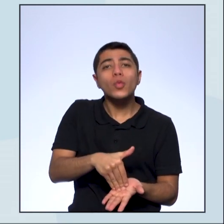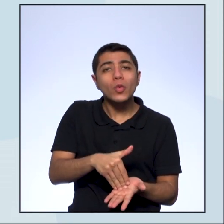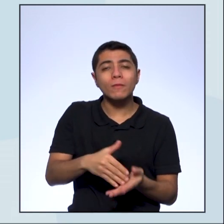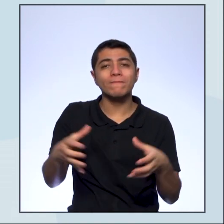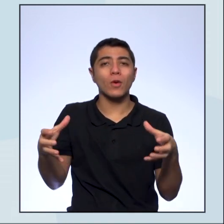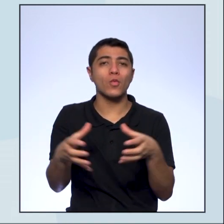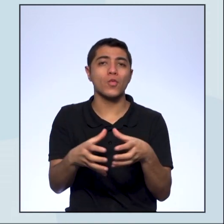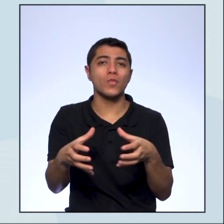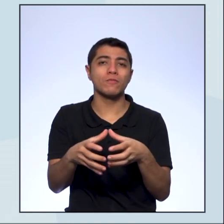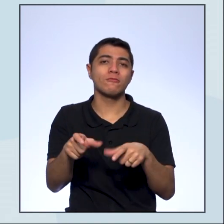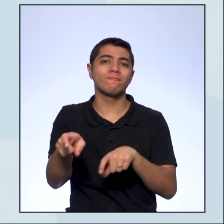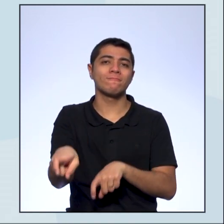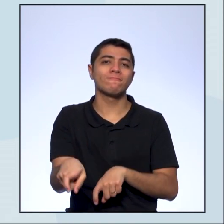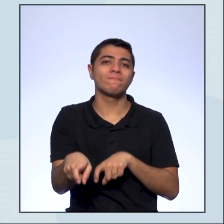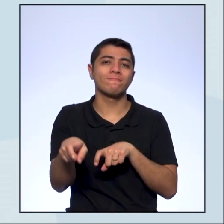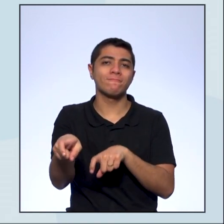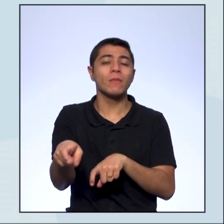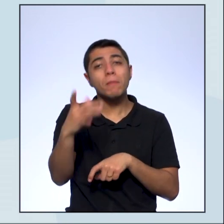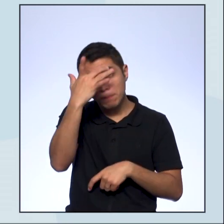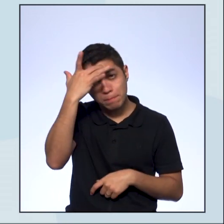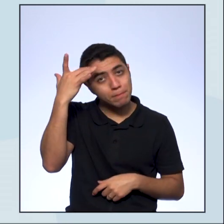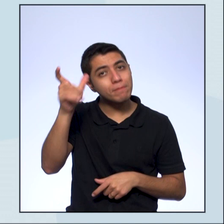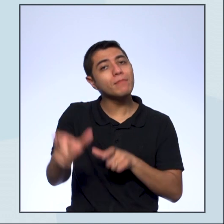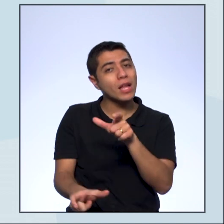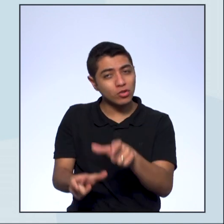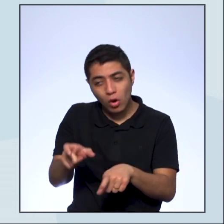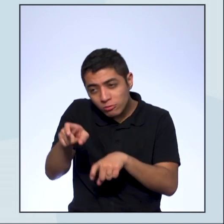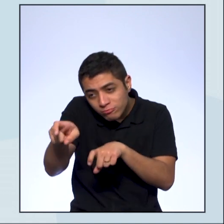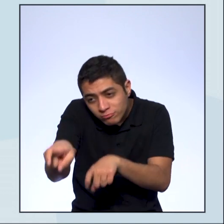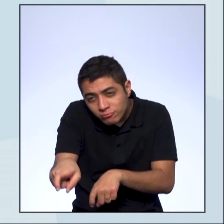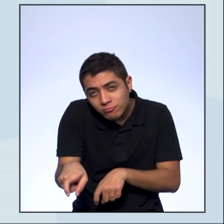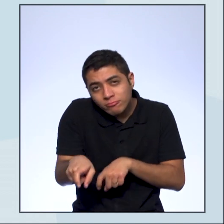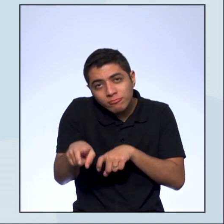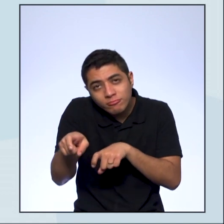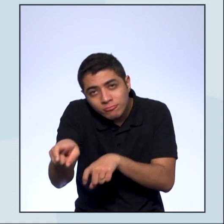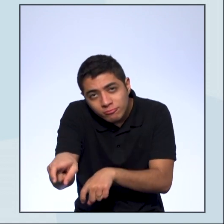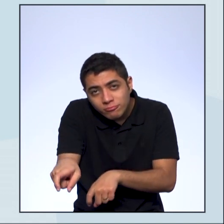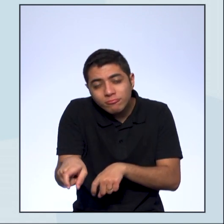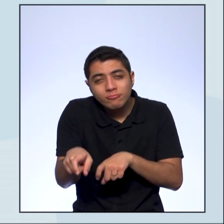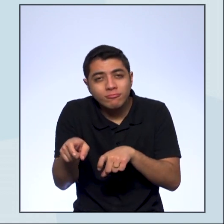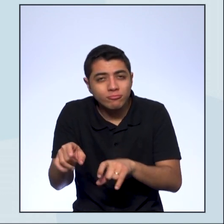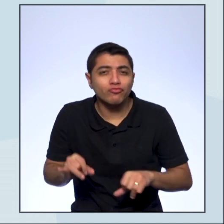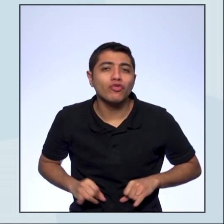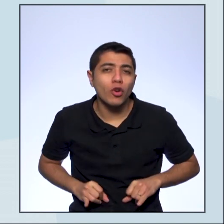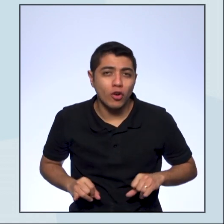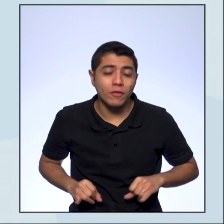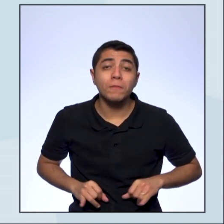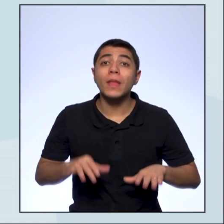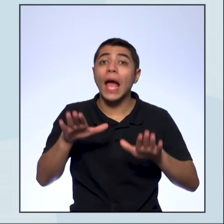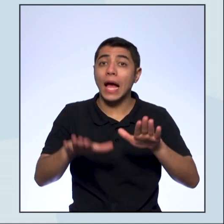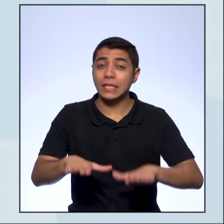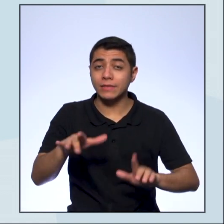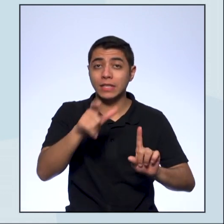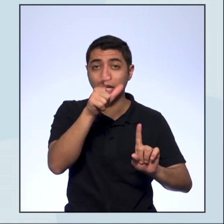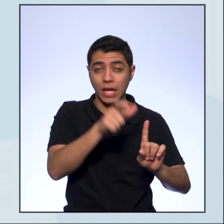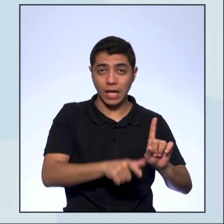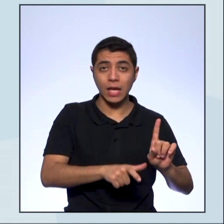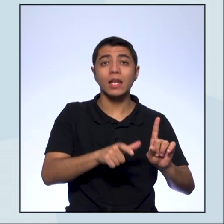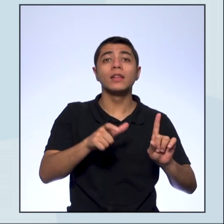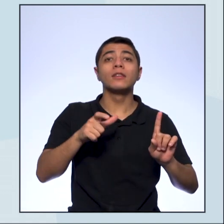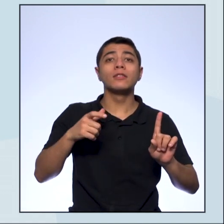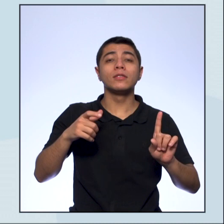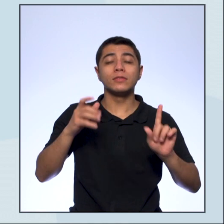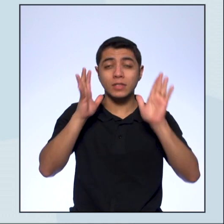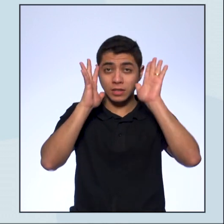Vamos supor que vai ter um dia que o sacerdote vai bater lá na porta do camponês, ele não vai ter a entrega da oferenda do mês ou do